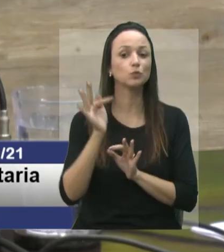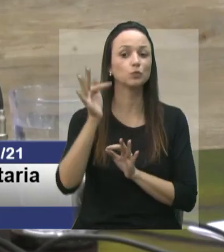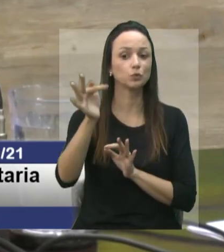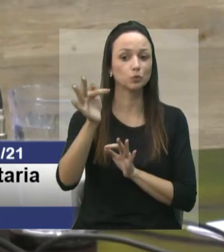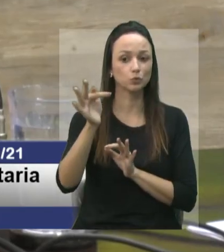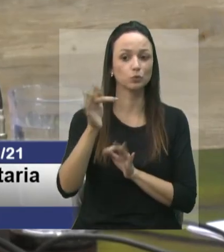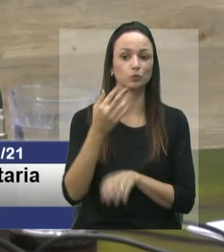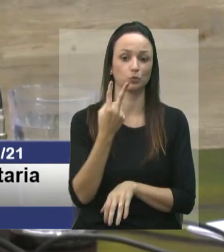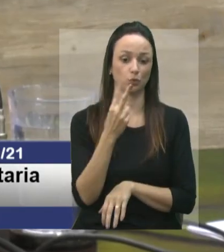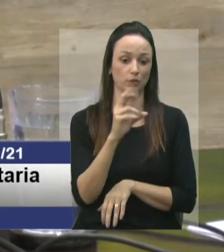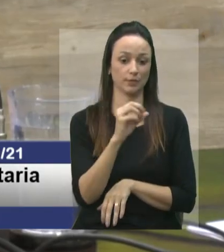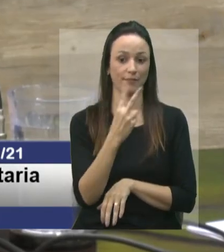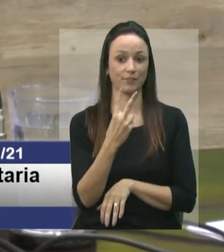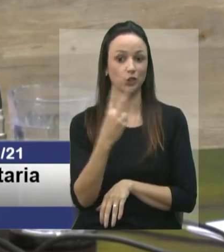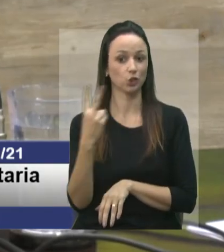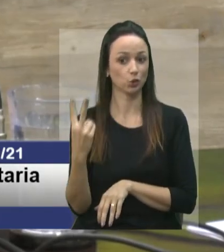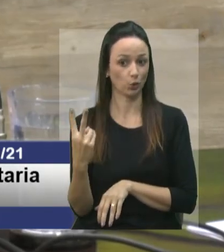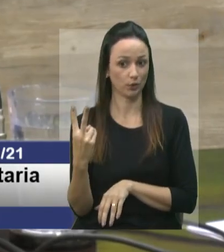de 2022.